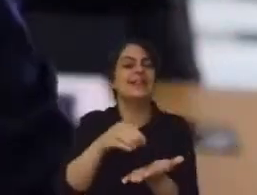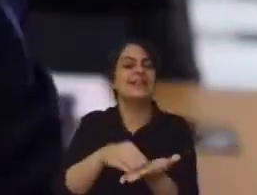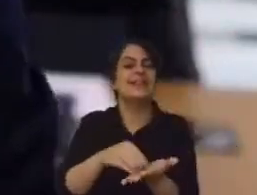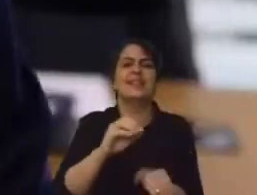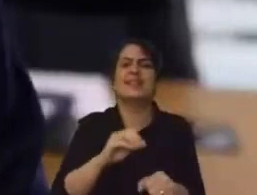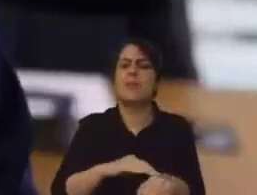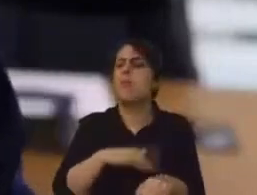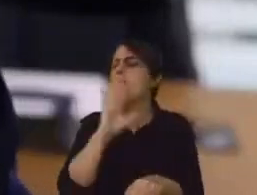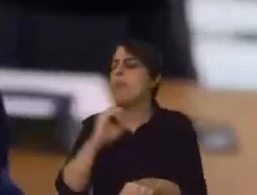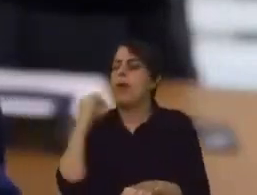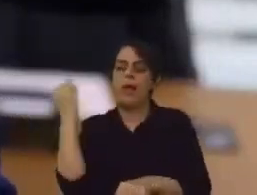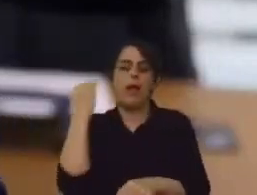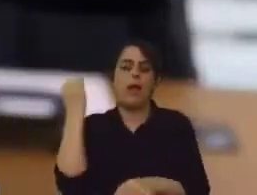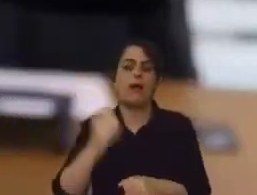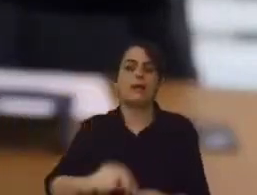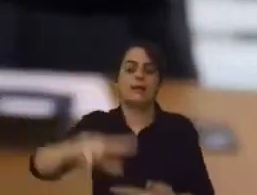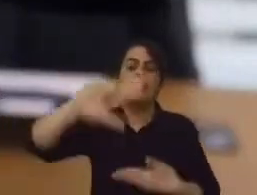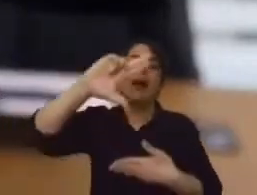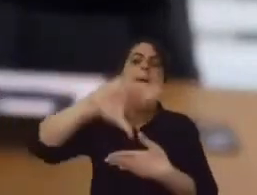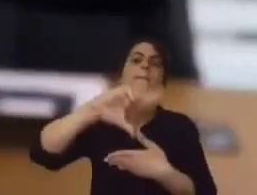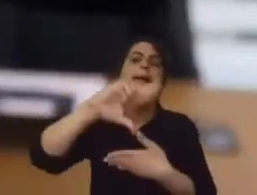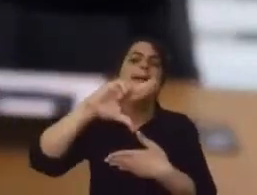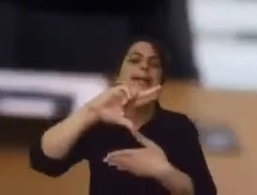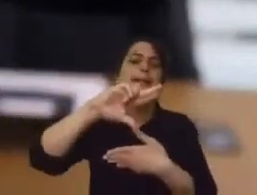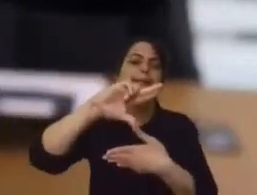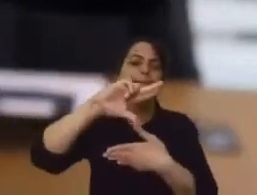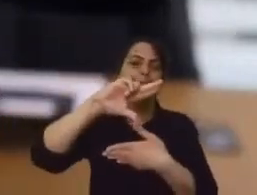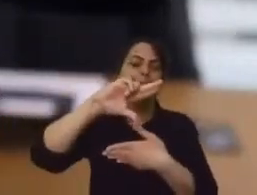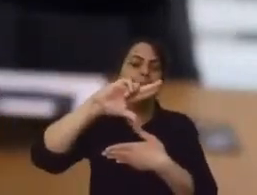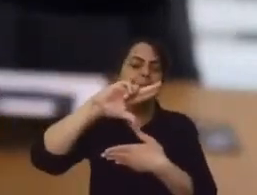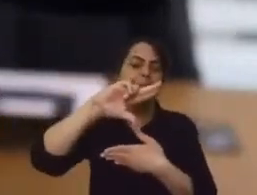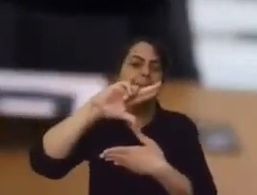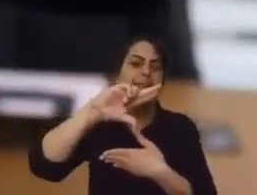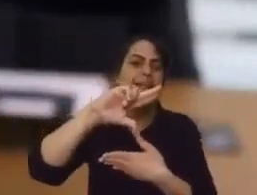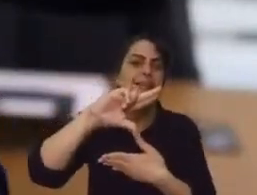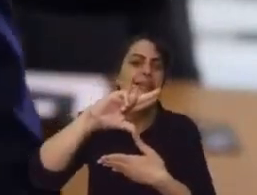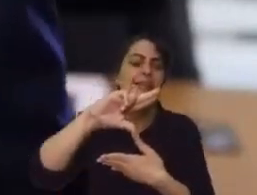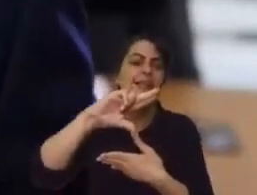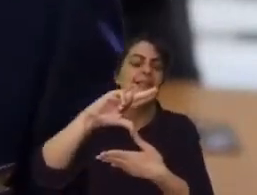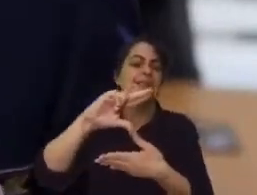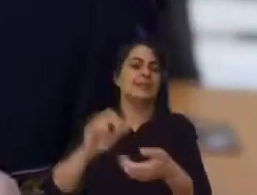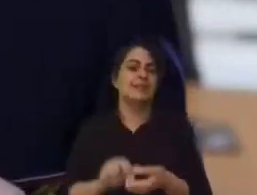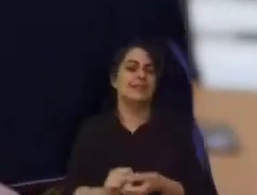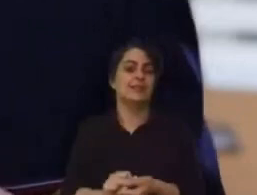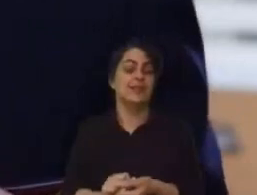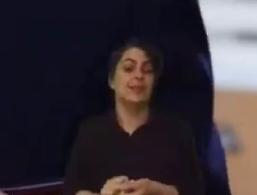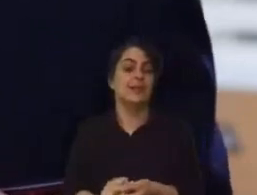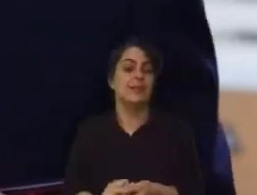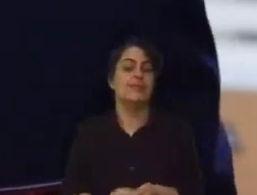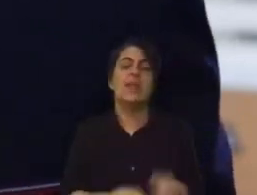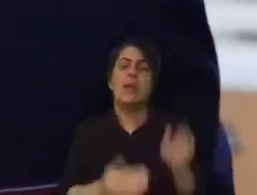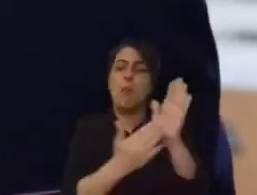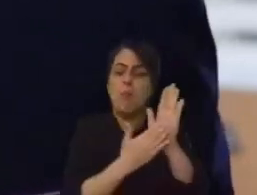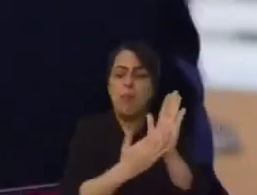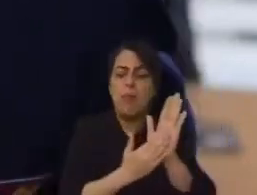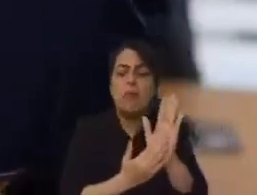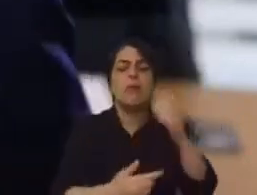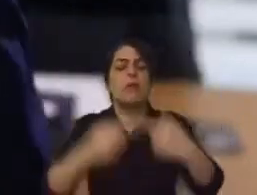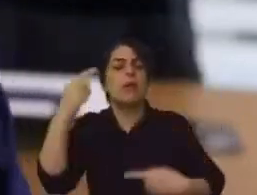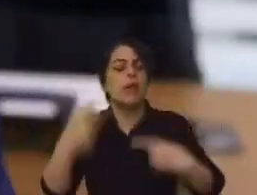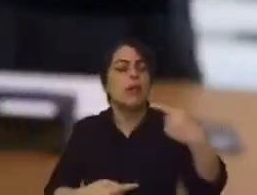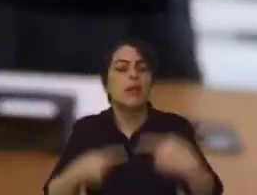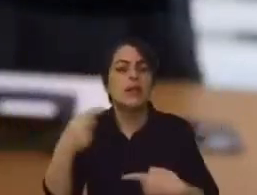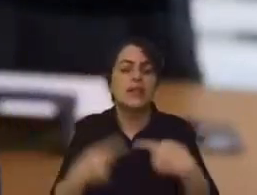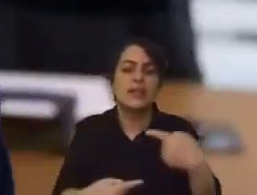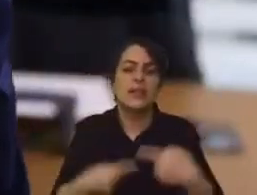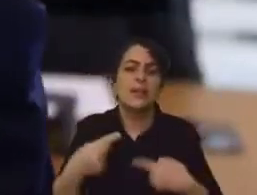respeito às outras centrais sindicais, pela sua combatividade, pelas suas propostas políticas. Eu lembro que